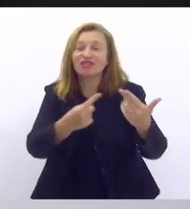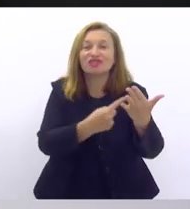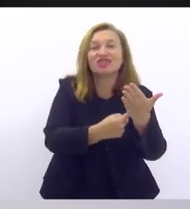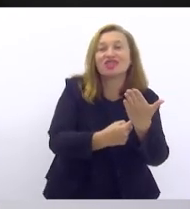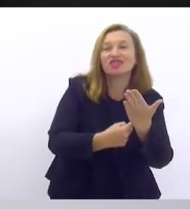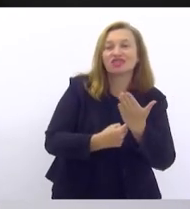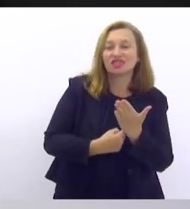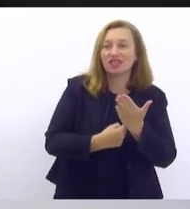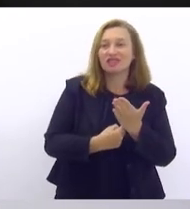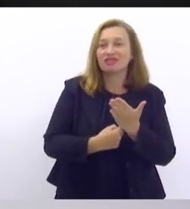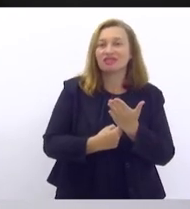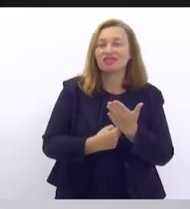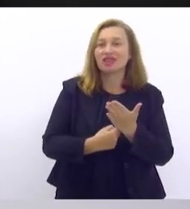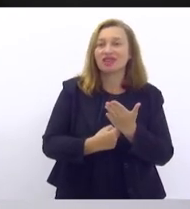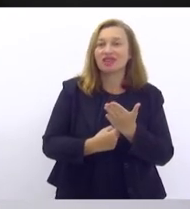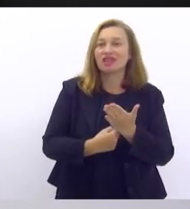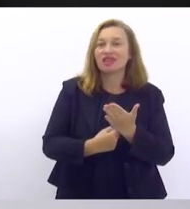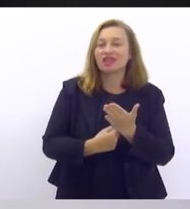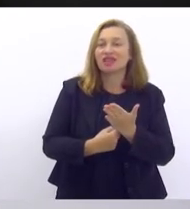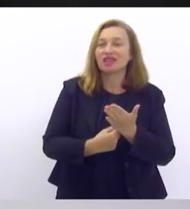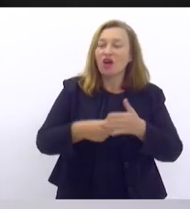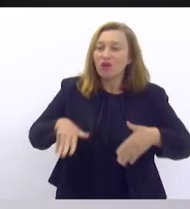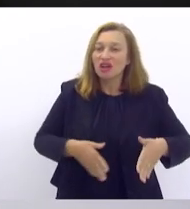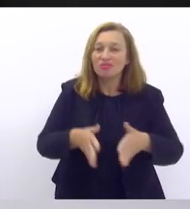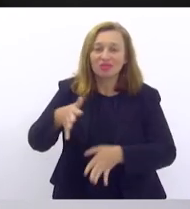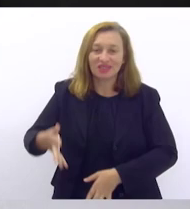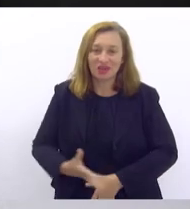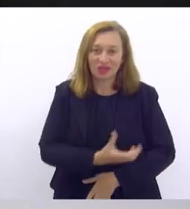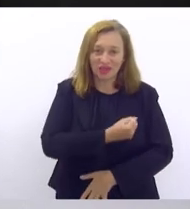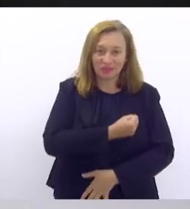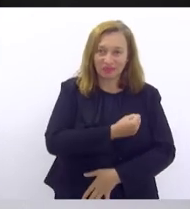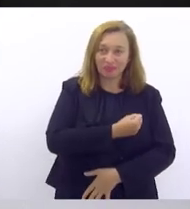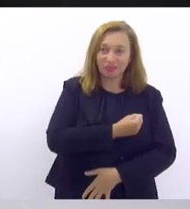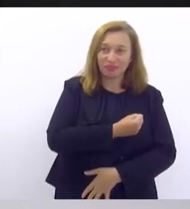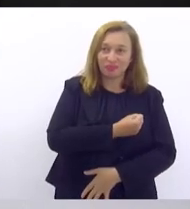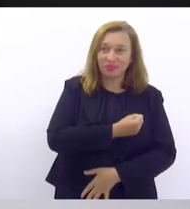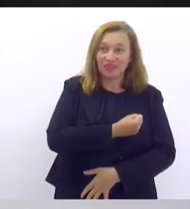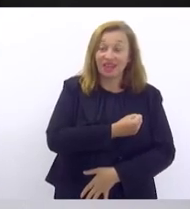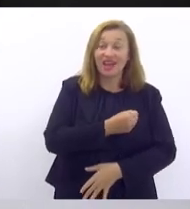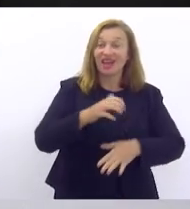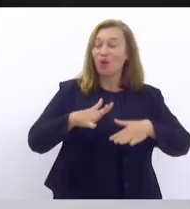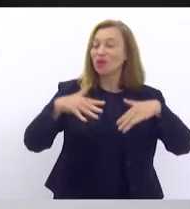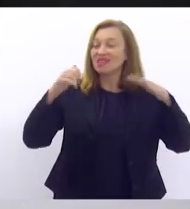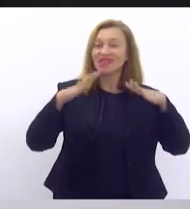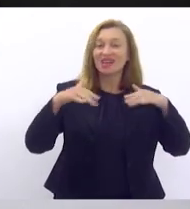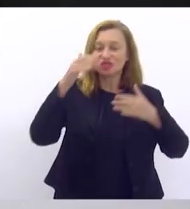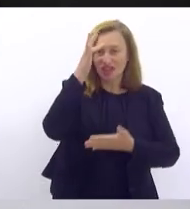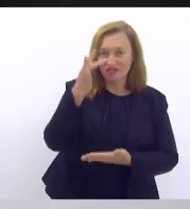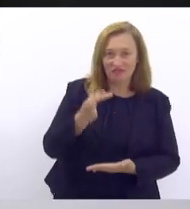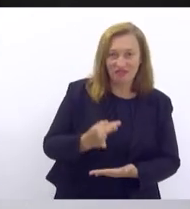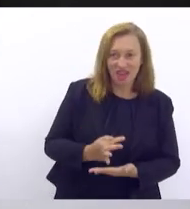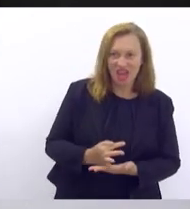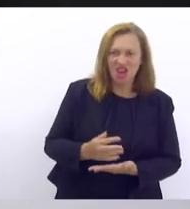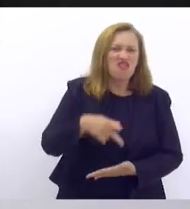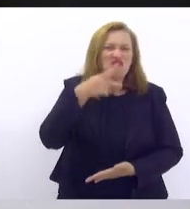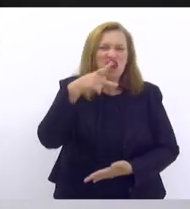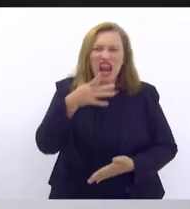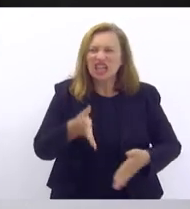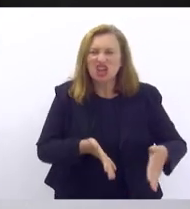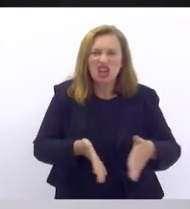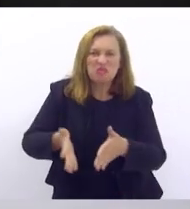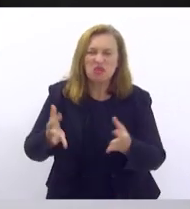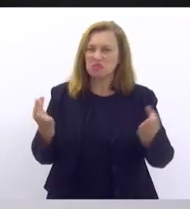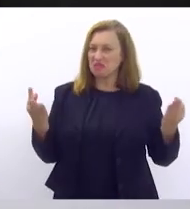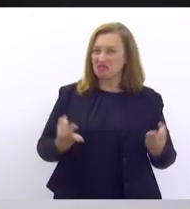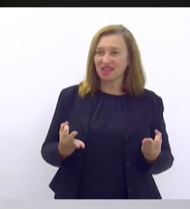ajudaram a fazer um caminho de salvação. Porque estes são os anjos da fé. E não estou falando de caminho de